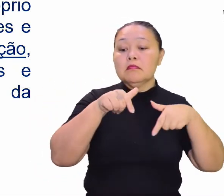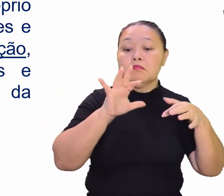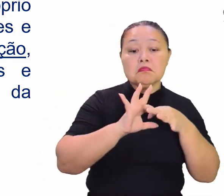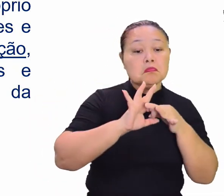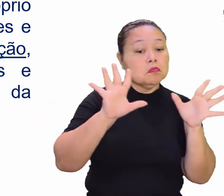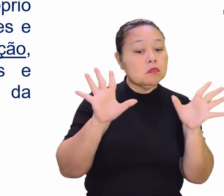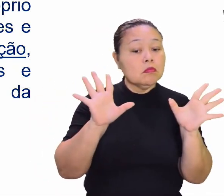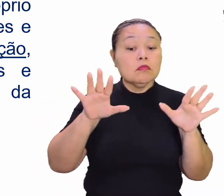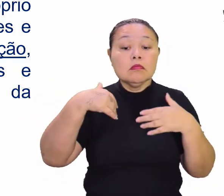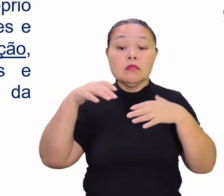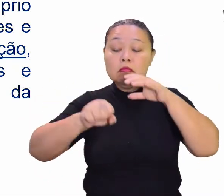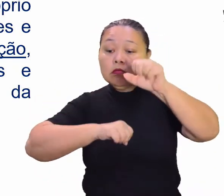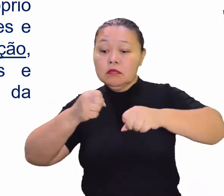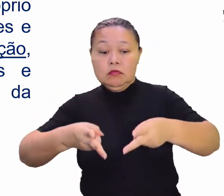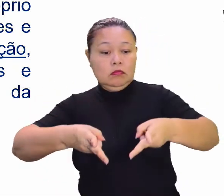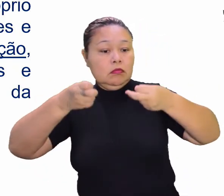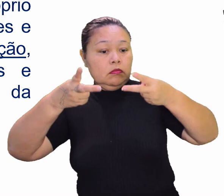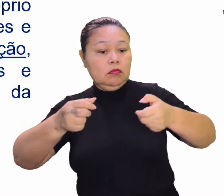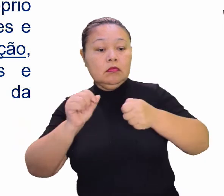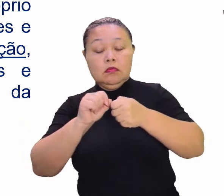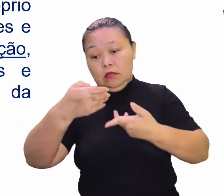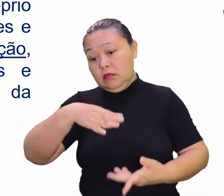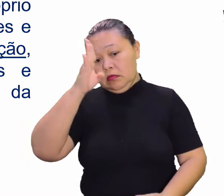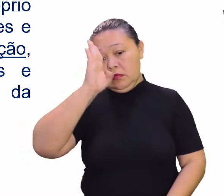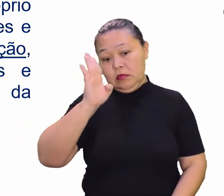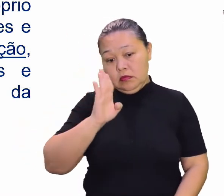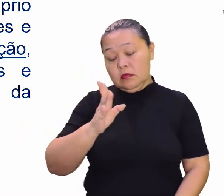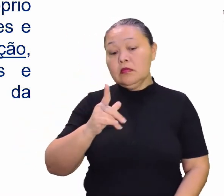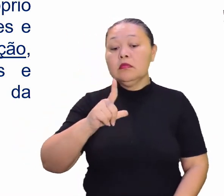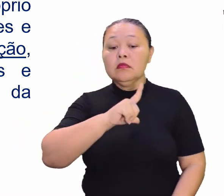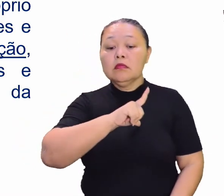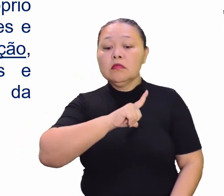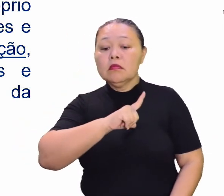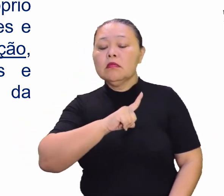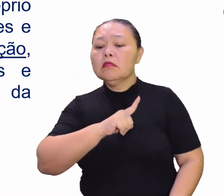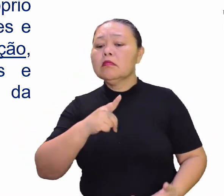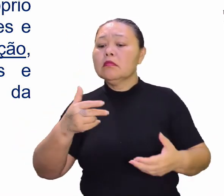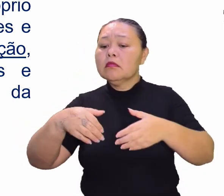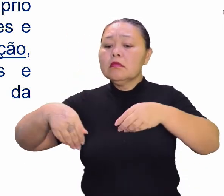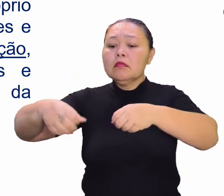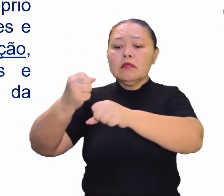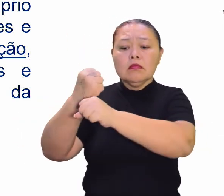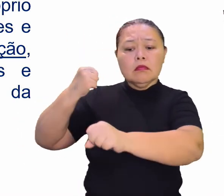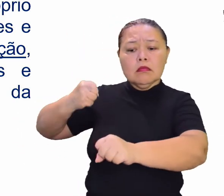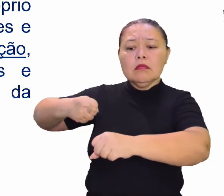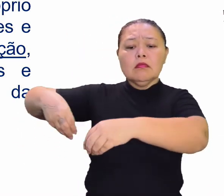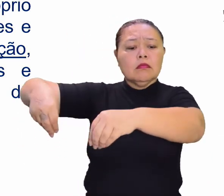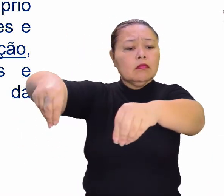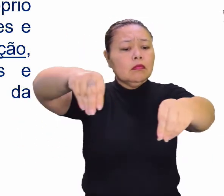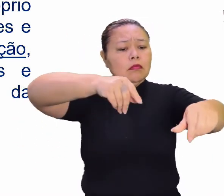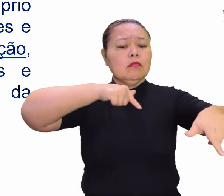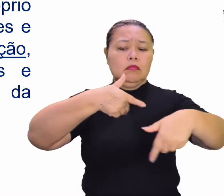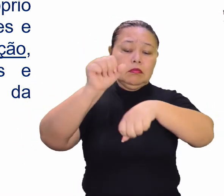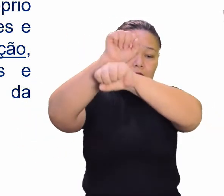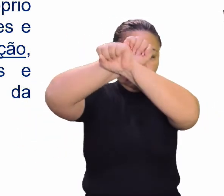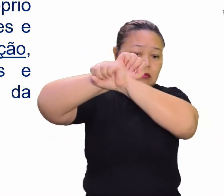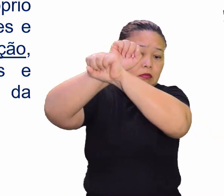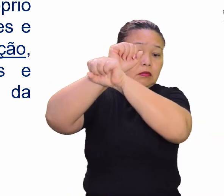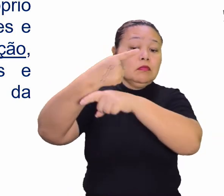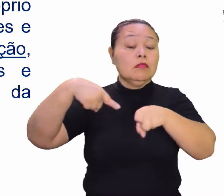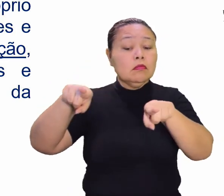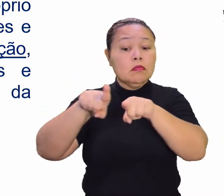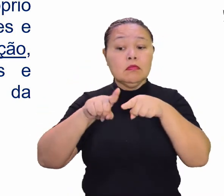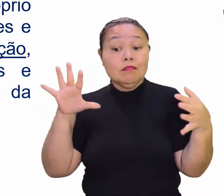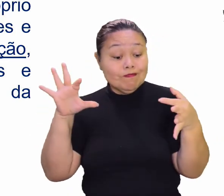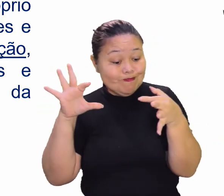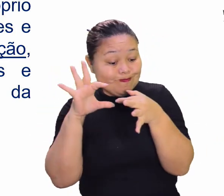livre, enquanto as colônias de exploração, como o Brasil, possuíam grandes propriedades e trabalho escravo e era